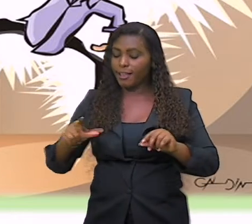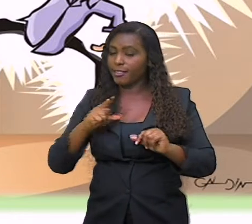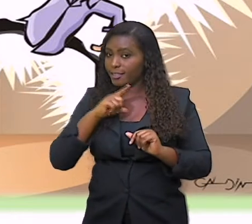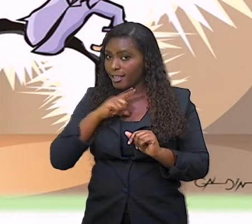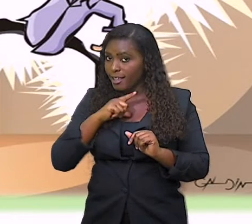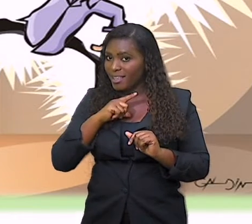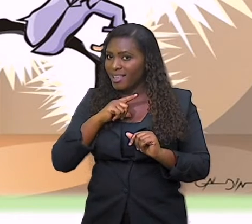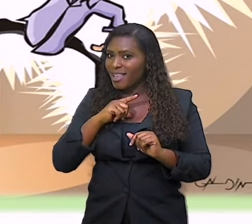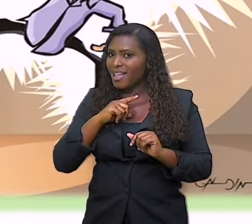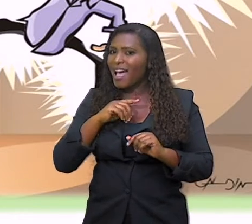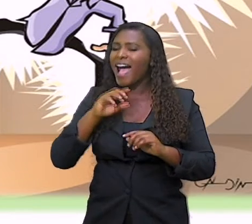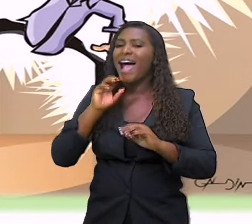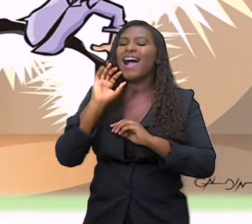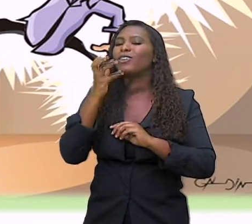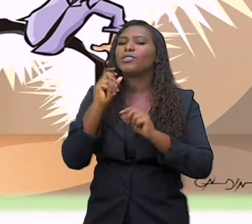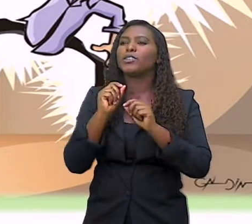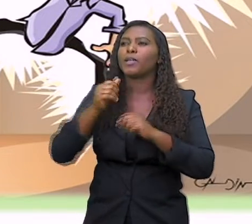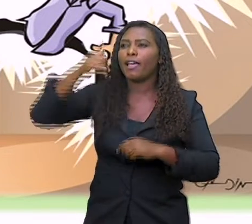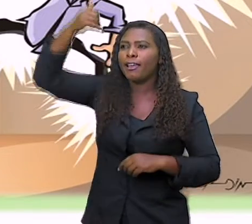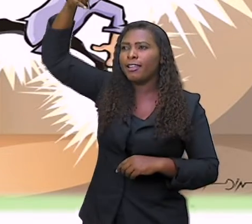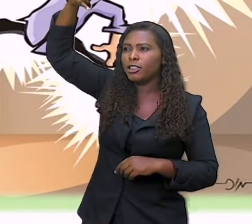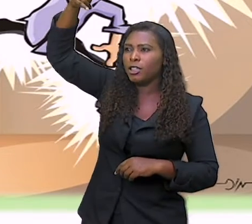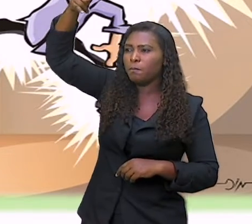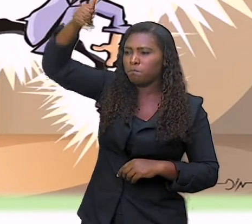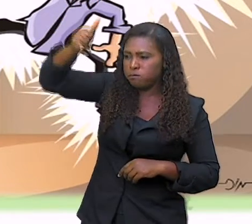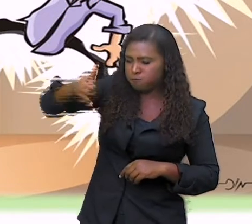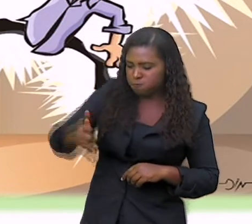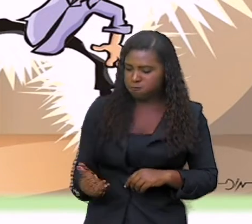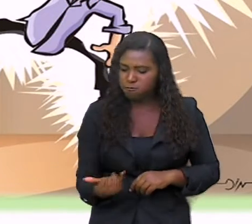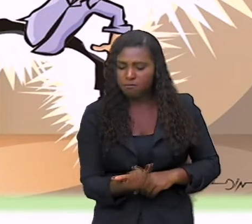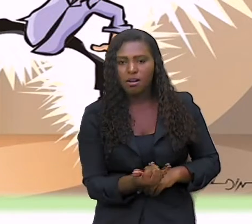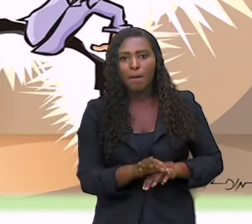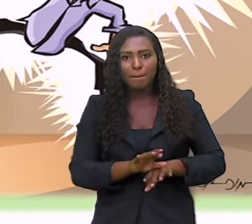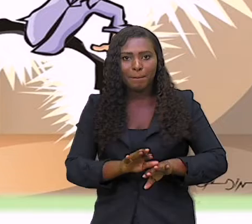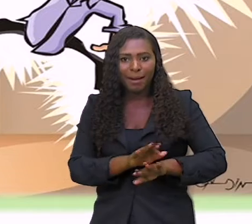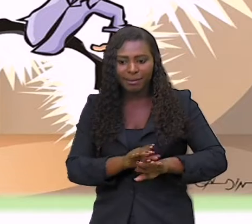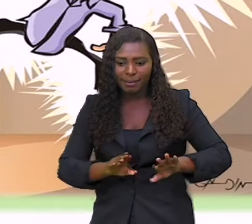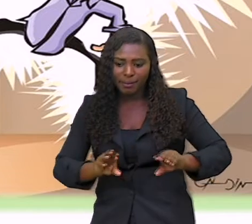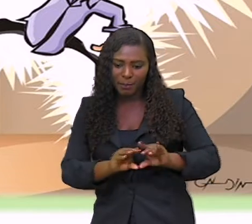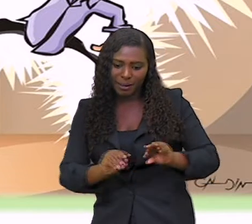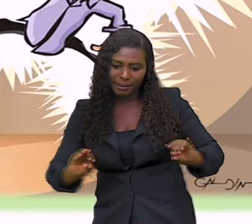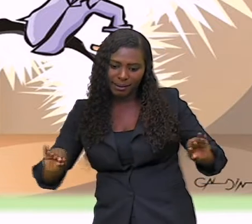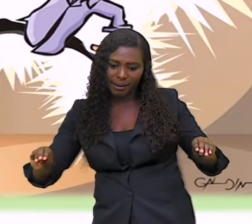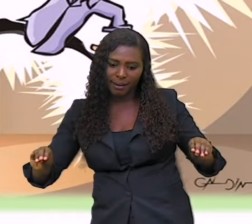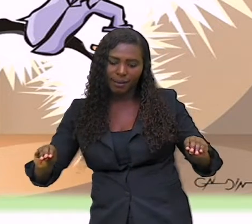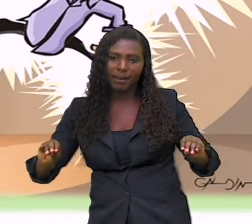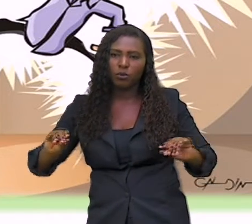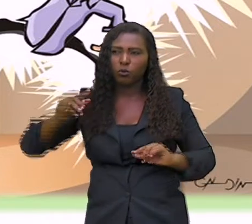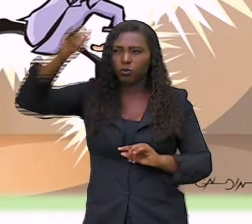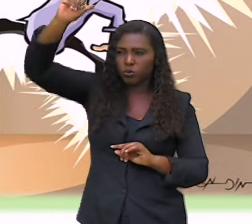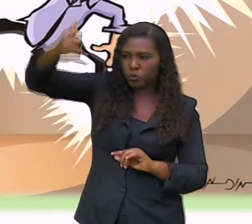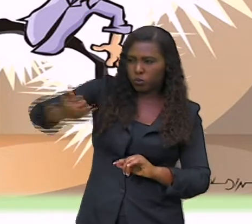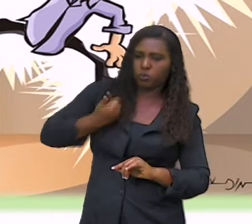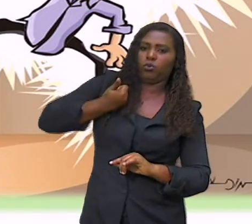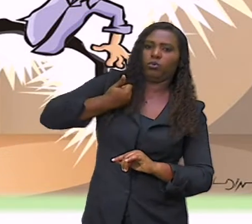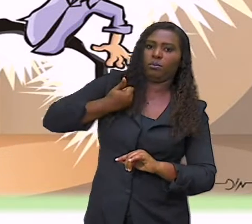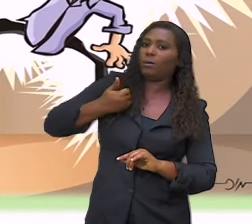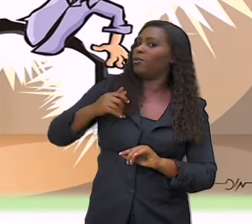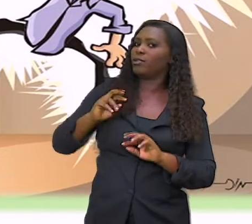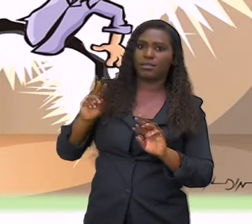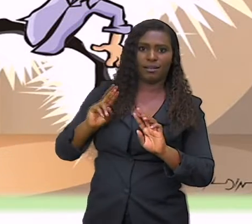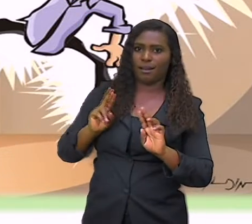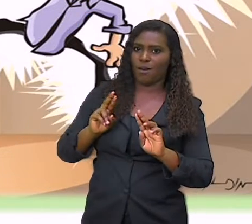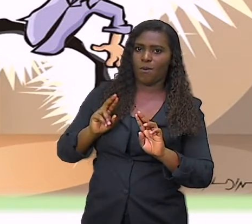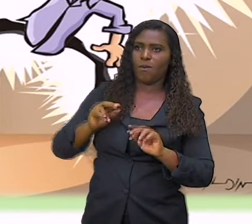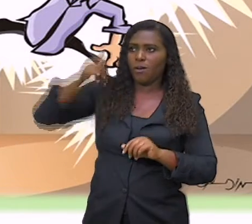e não haverá o risco de choque. Quando o fio terra de um aparelho está corretamente